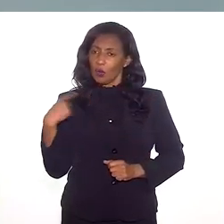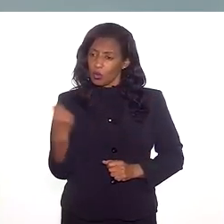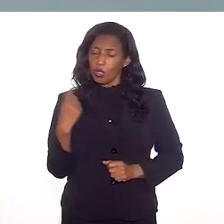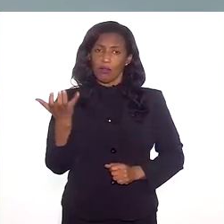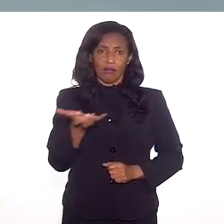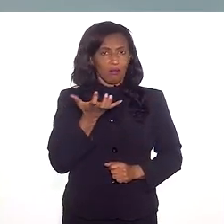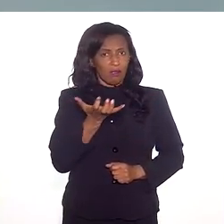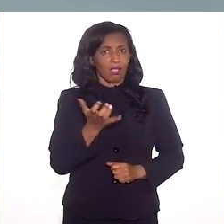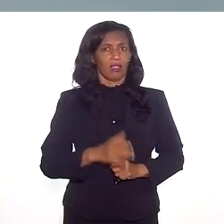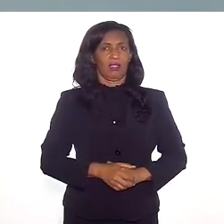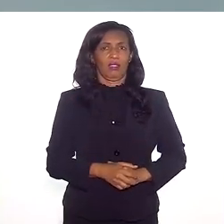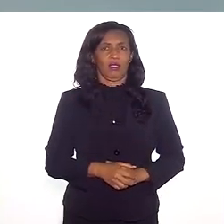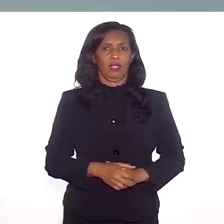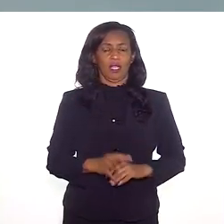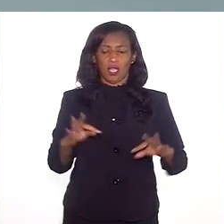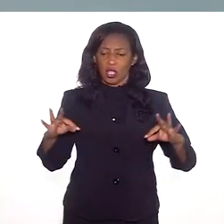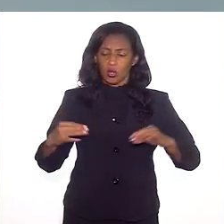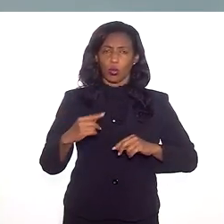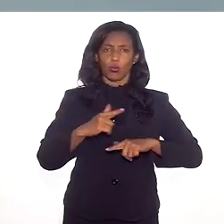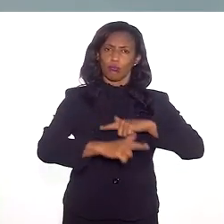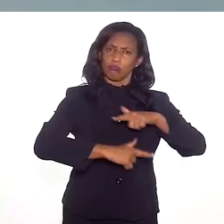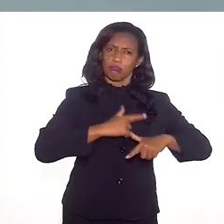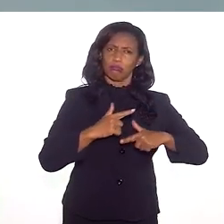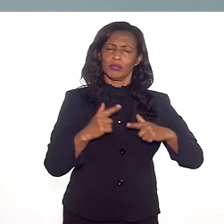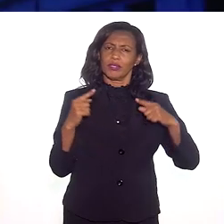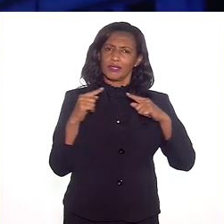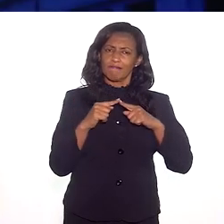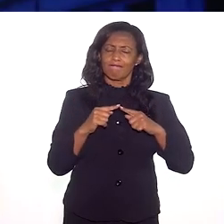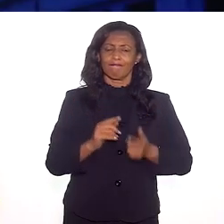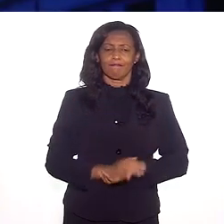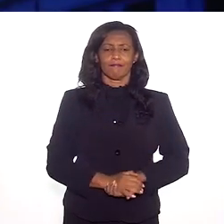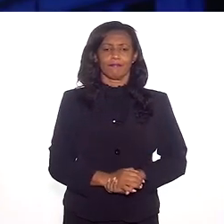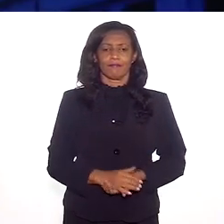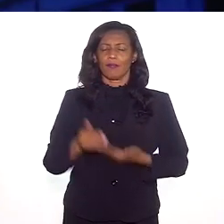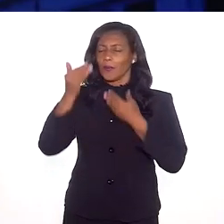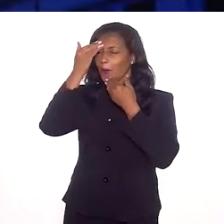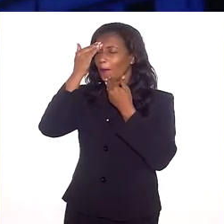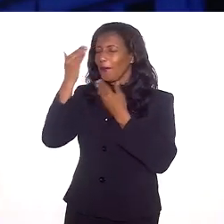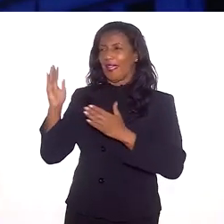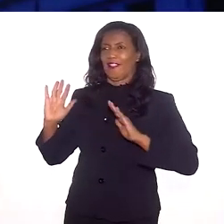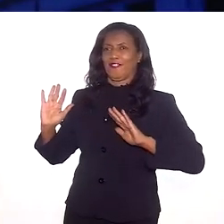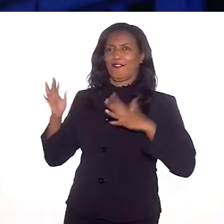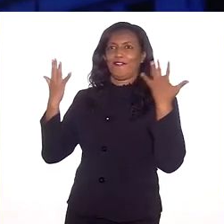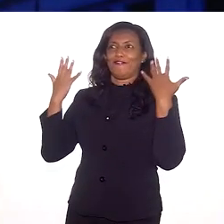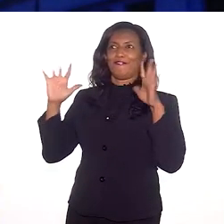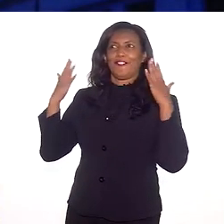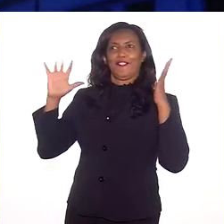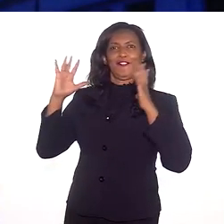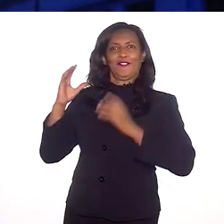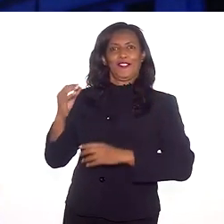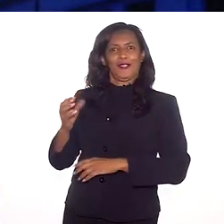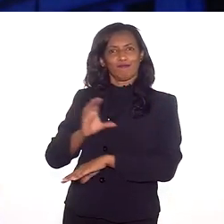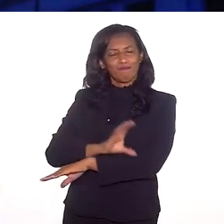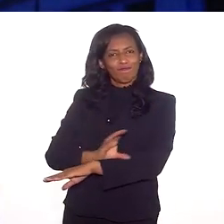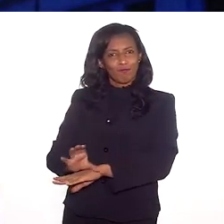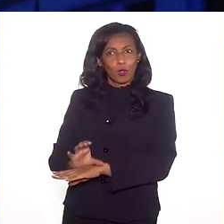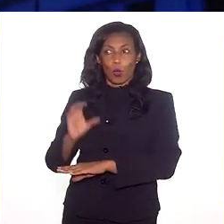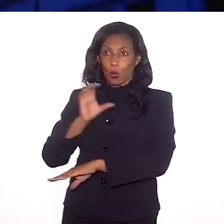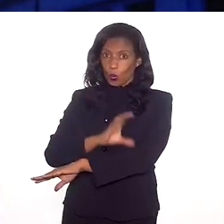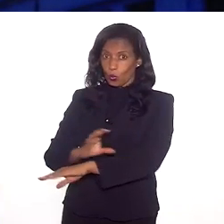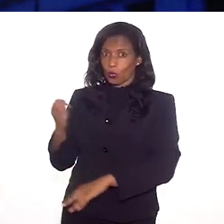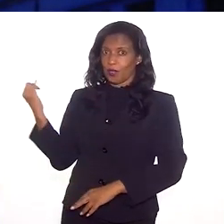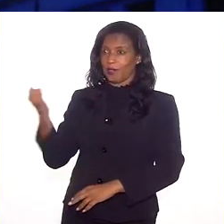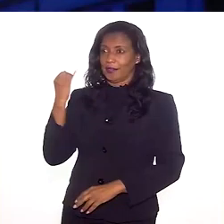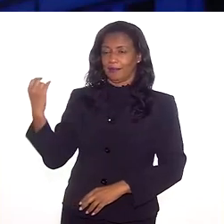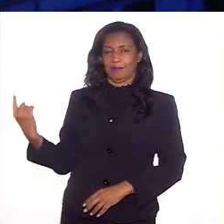quer. E tudo, todo o nosso trabalho é nesse sentido. Obrigada. Viva a cultura, né? Cultura tão importante